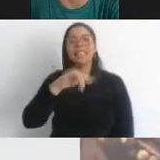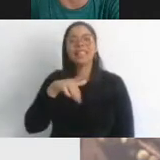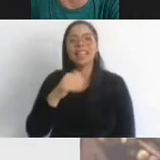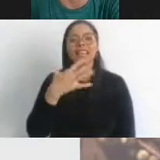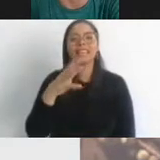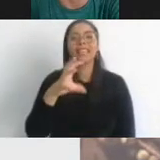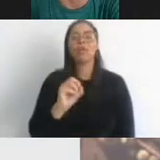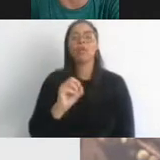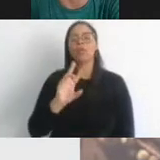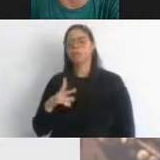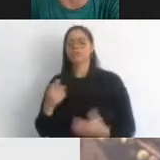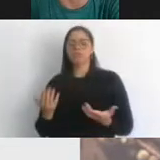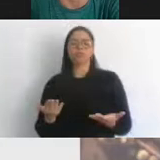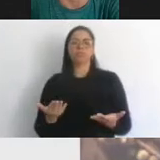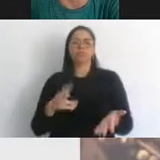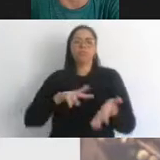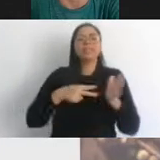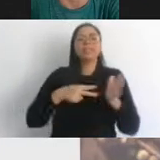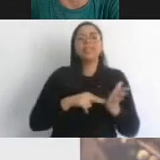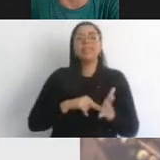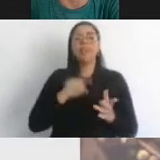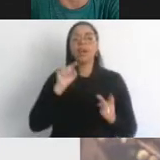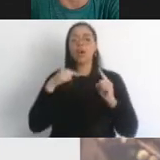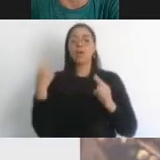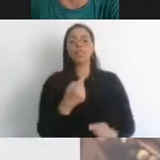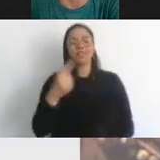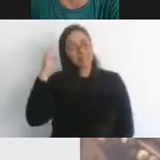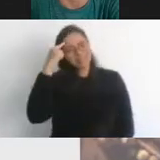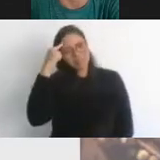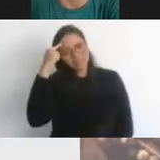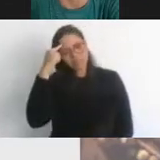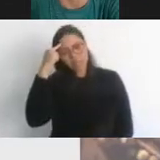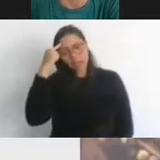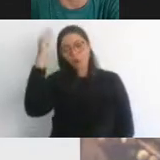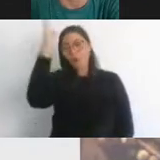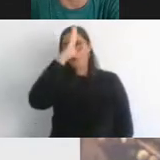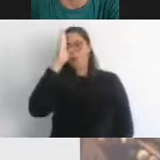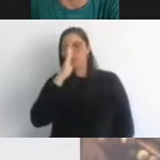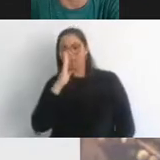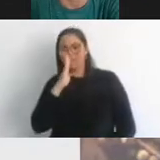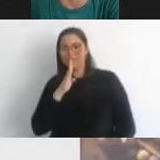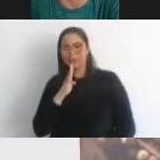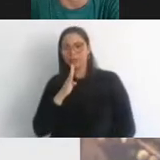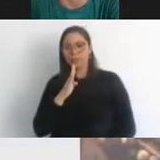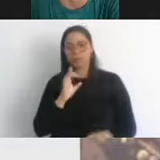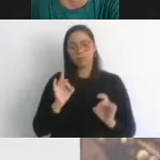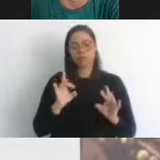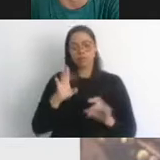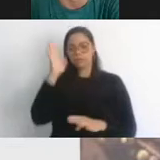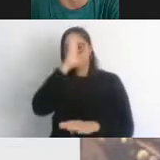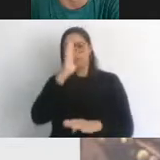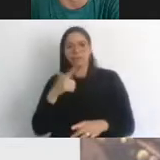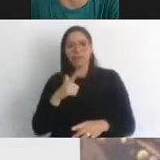o ou seja o que vocês imaginaram primeiro de um Brasil sem estados o mapa do Brasil sem estados